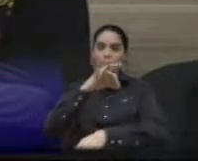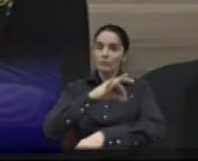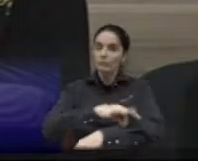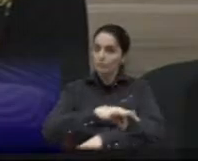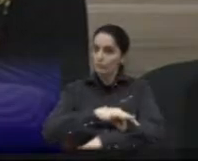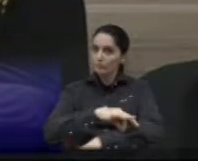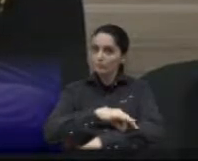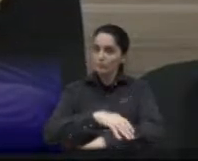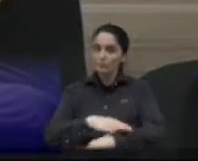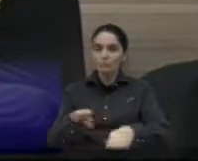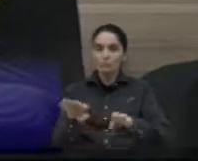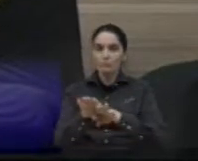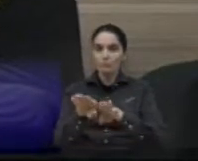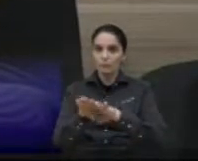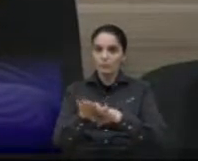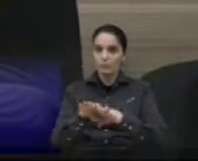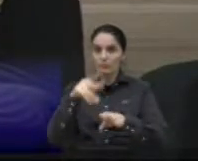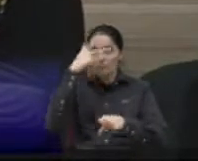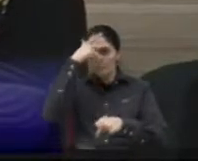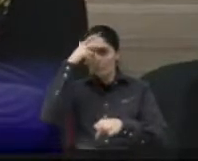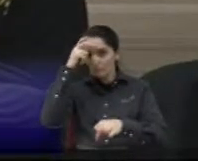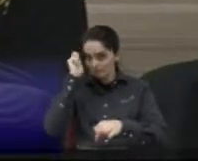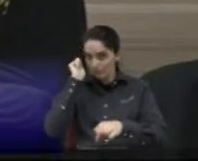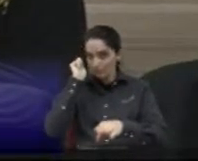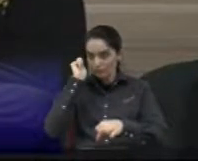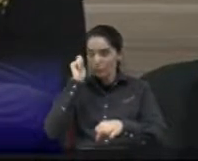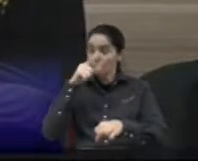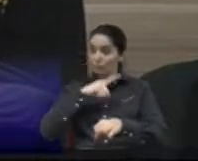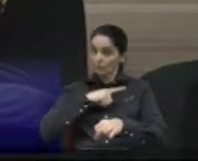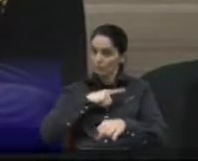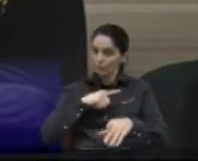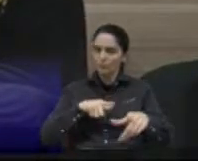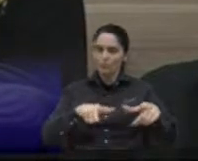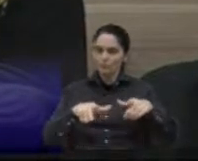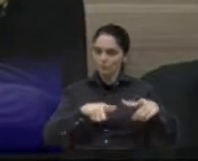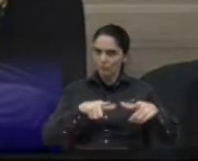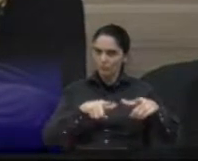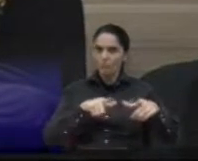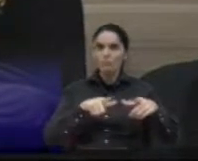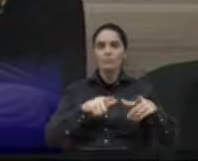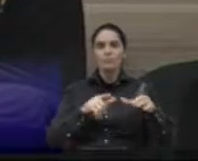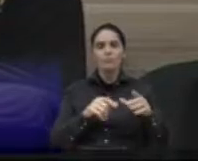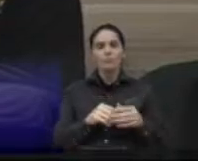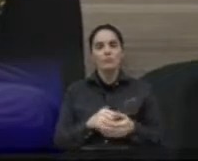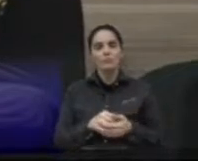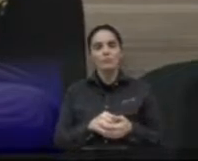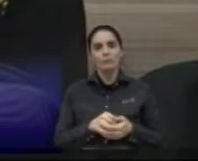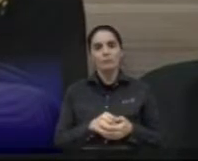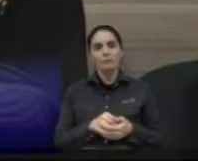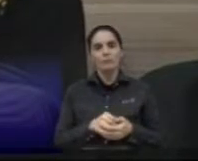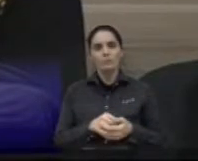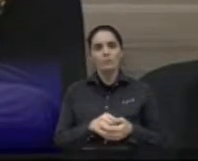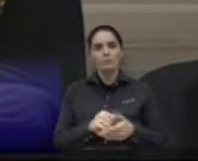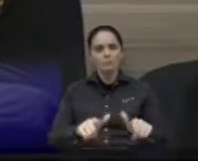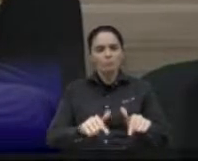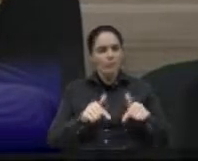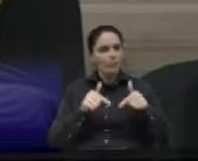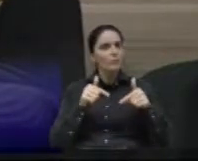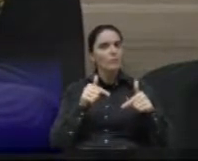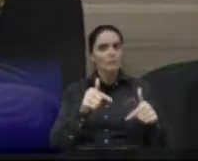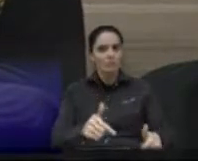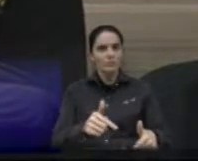do executivo, que já faz um trabalho maçante, um trabalho delicado, dedicado, que tem feito